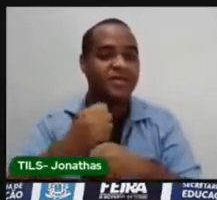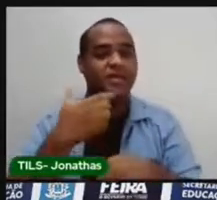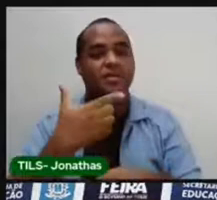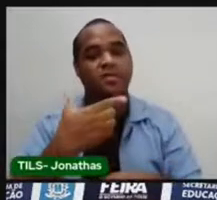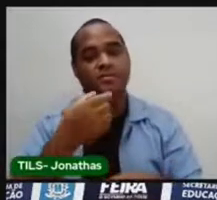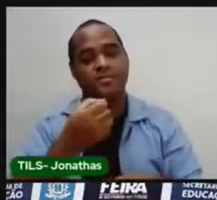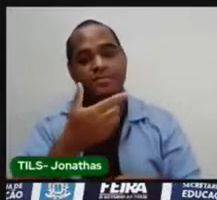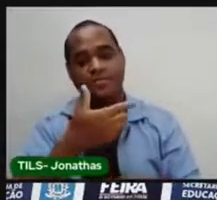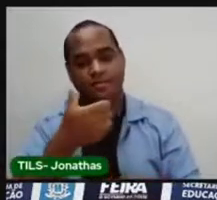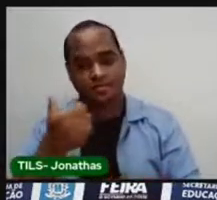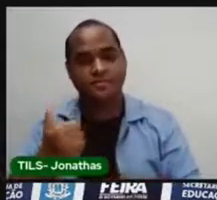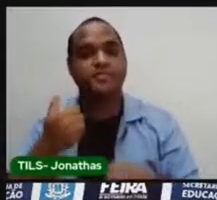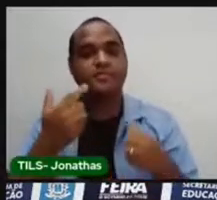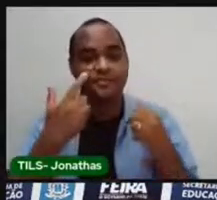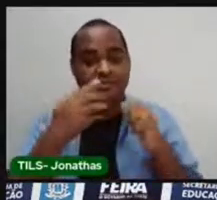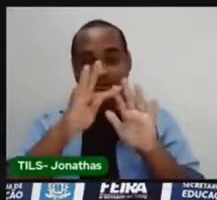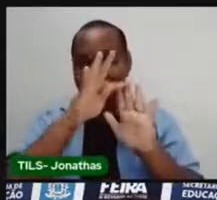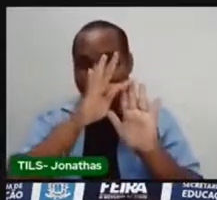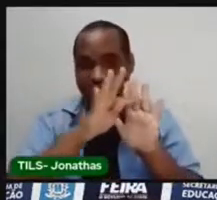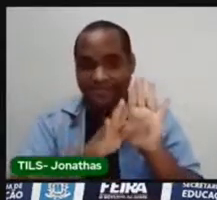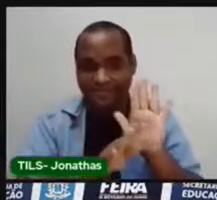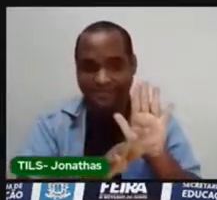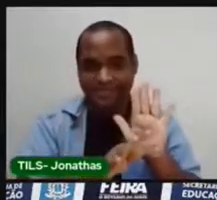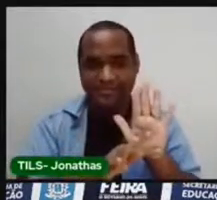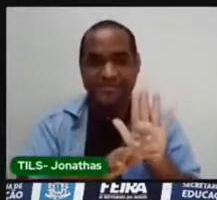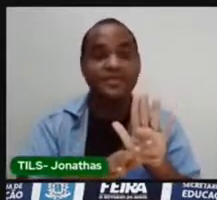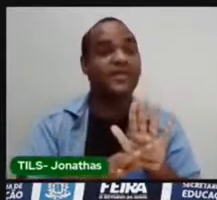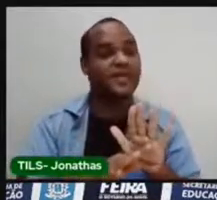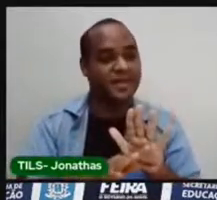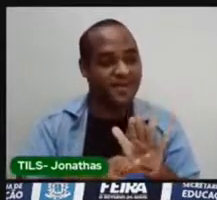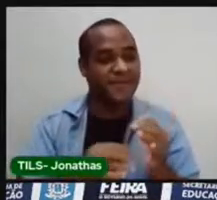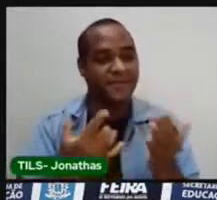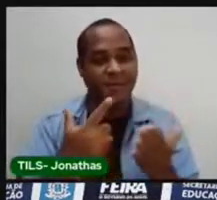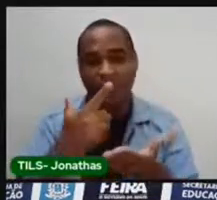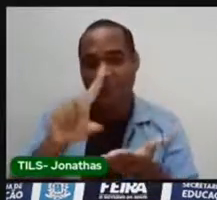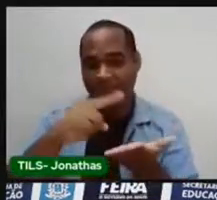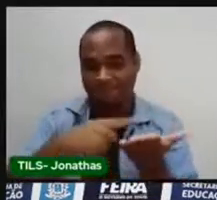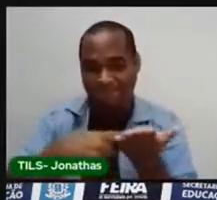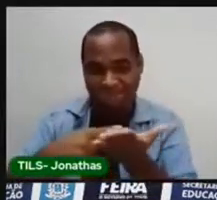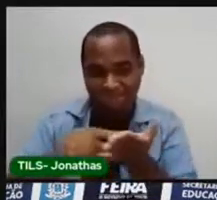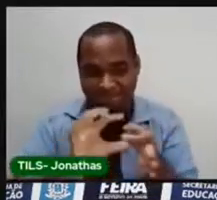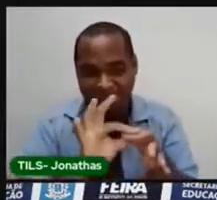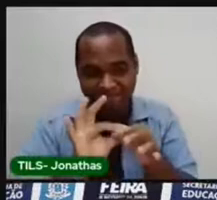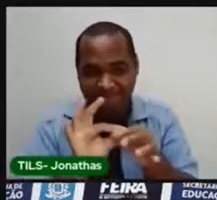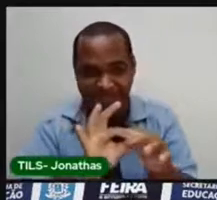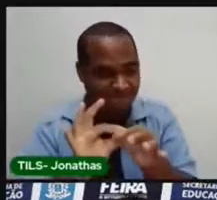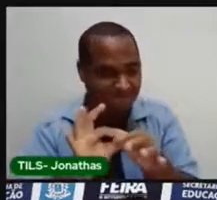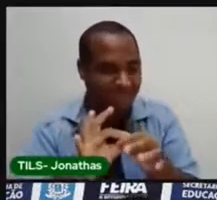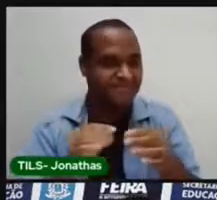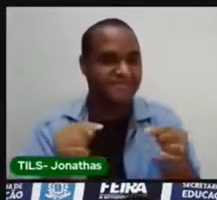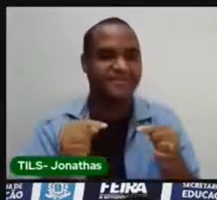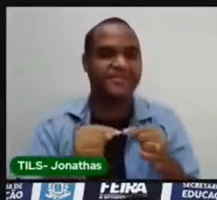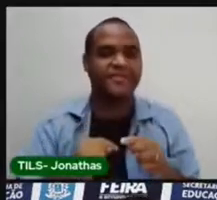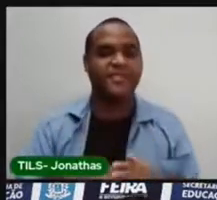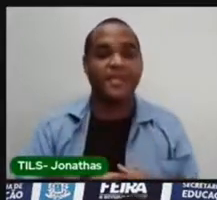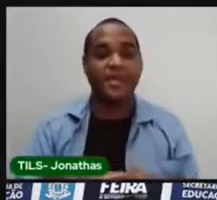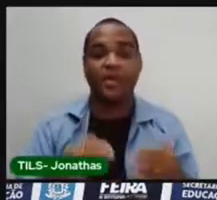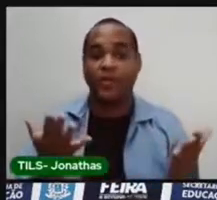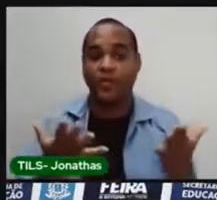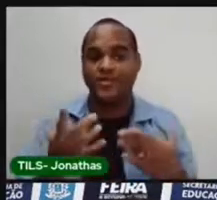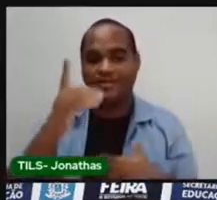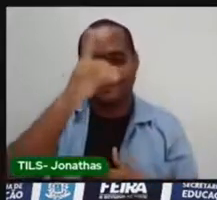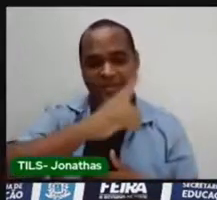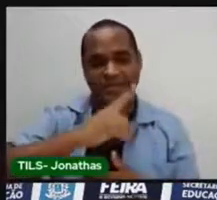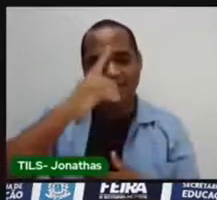14 de abril de 2021. De olho no texto. Mais uma parrenda para você, tá bom? Hoje